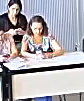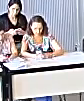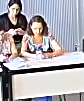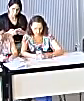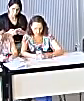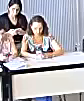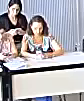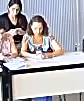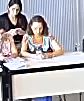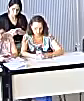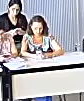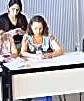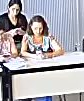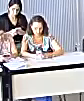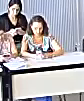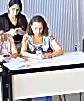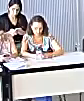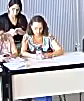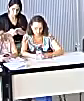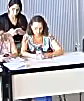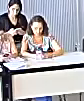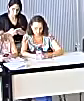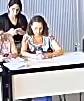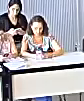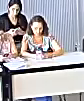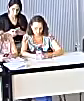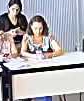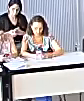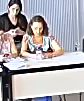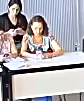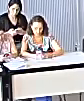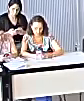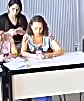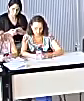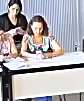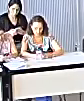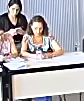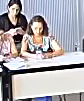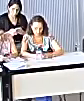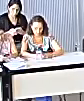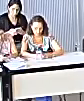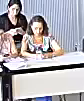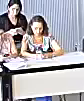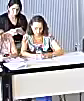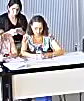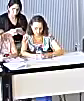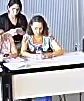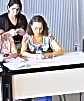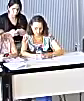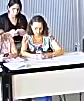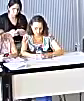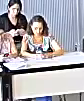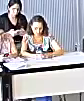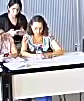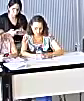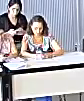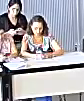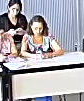plataforma é garantir a manutenção eh eh do pessoal de manutenção porque para ter ela precisa